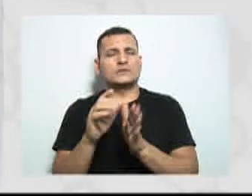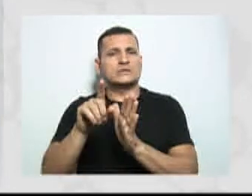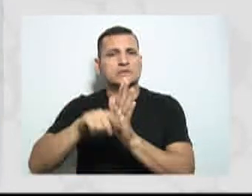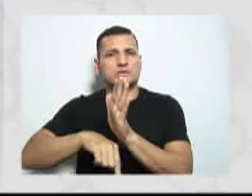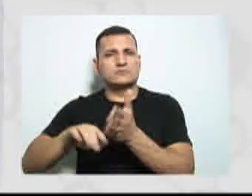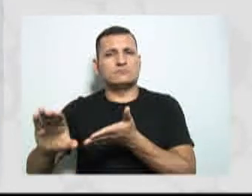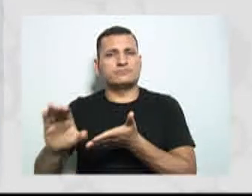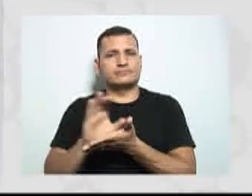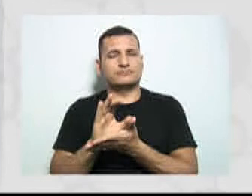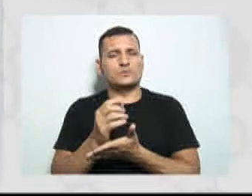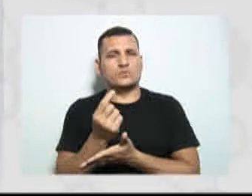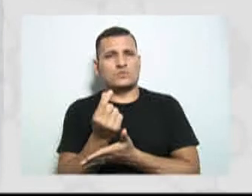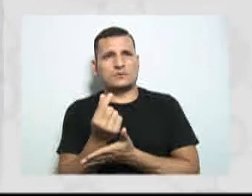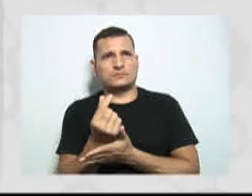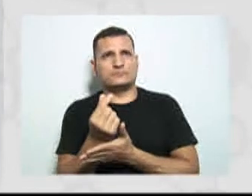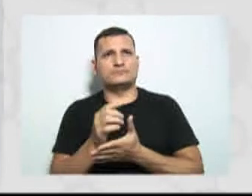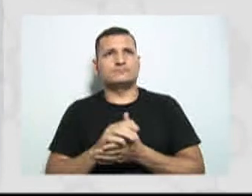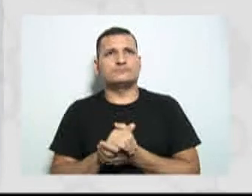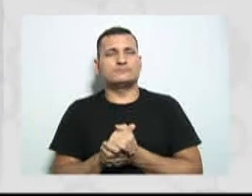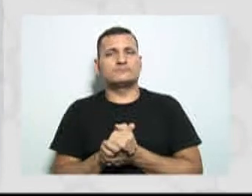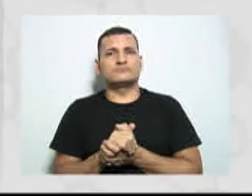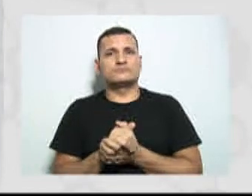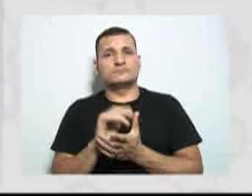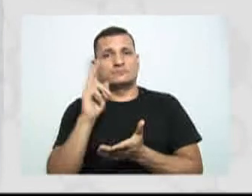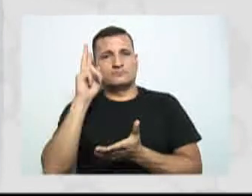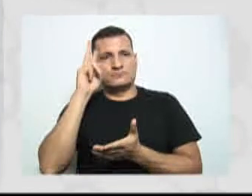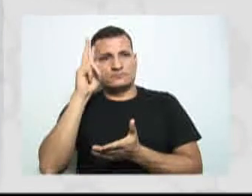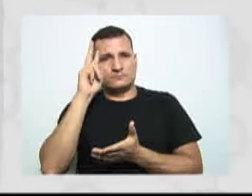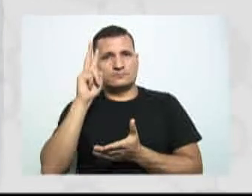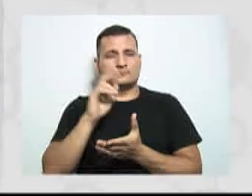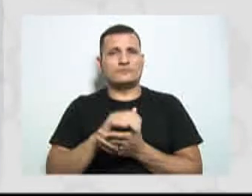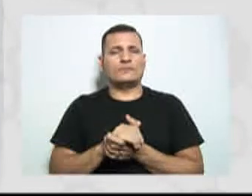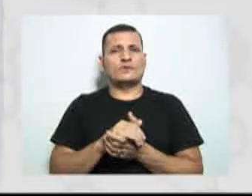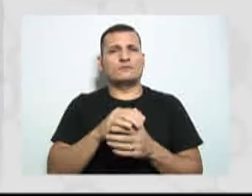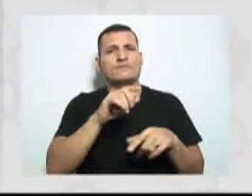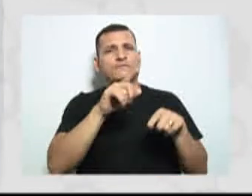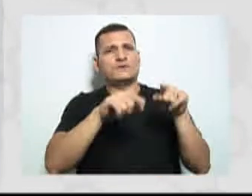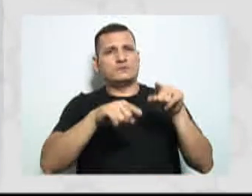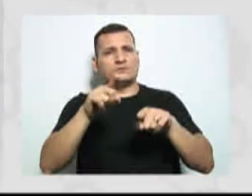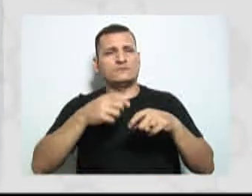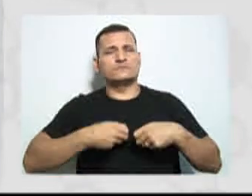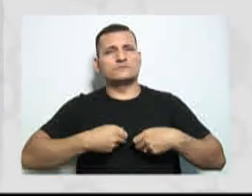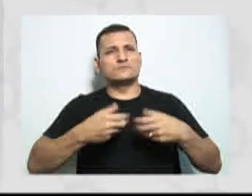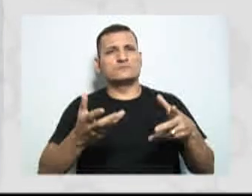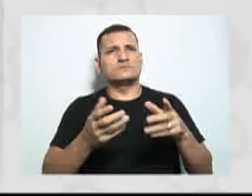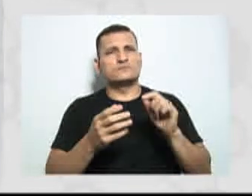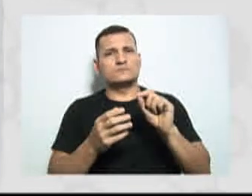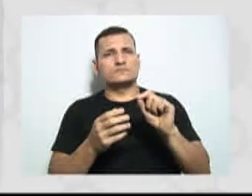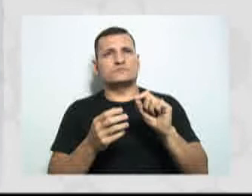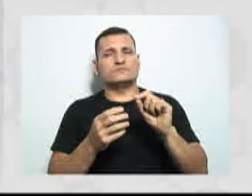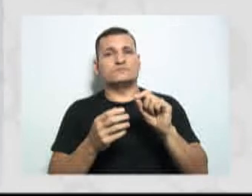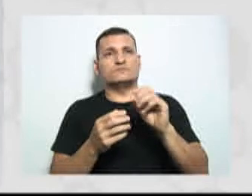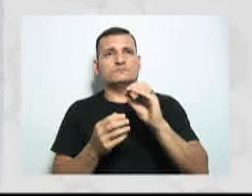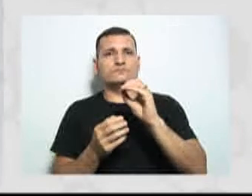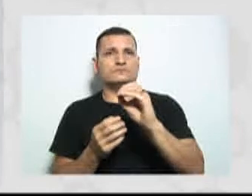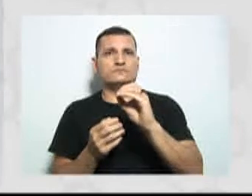deduzir das minhas despesas fixas e variáveis. Lembrando, as nossas despesas variáveis foram